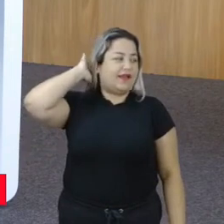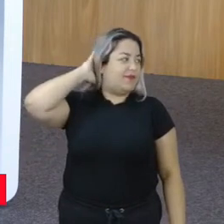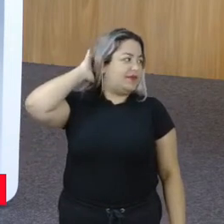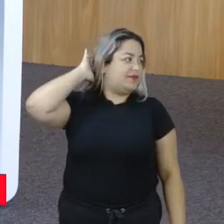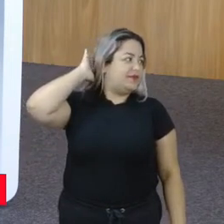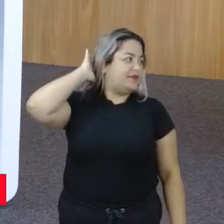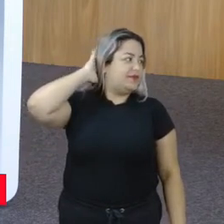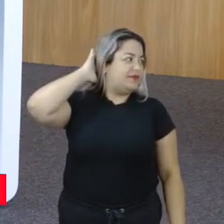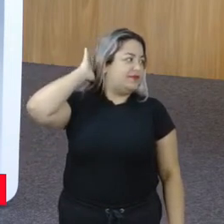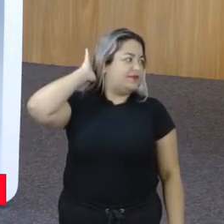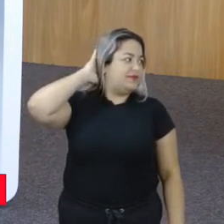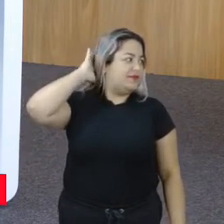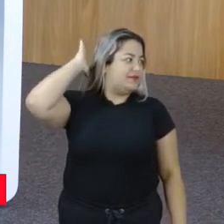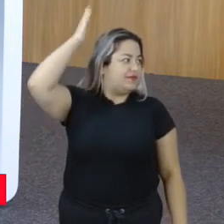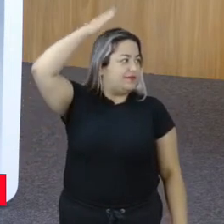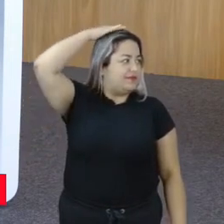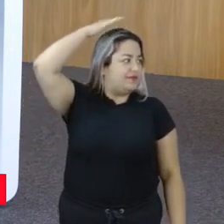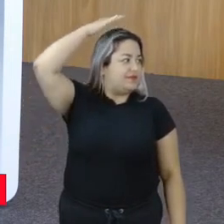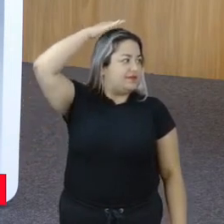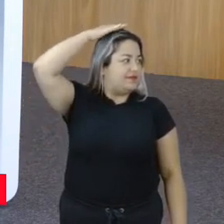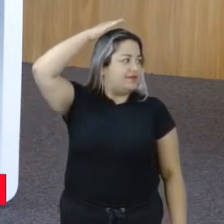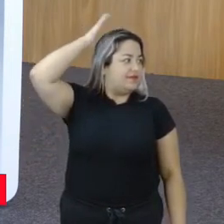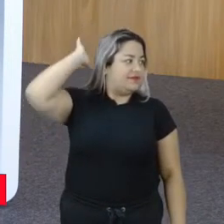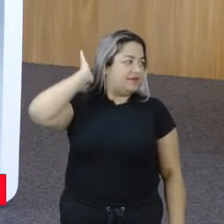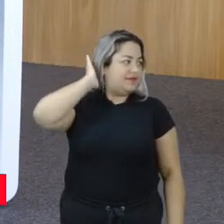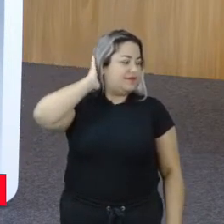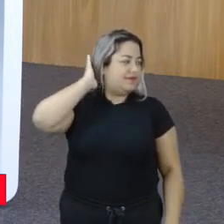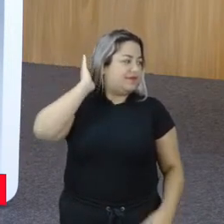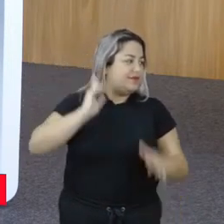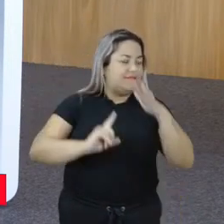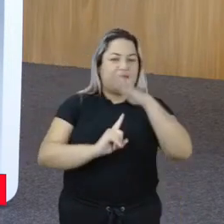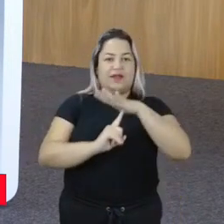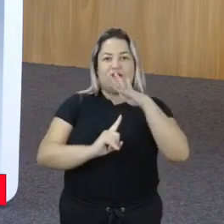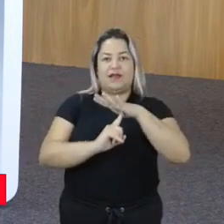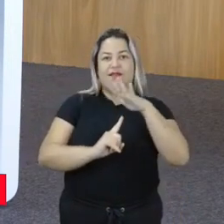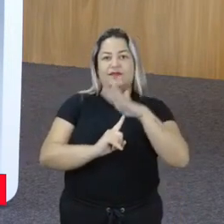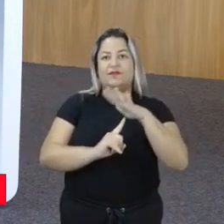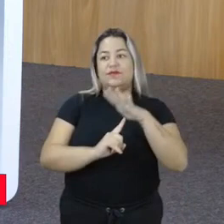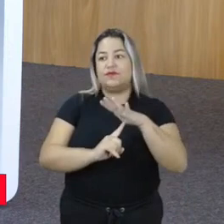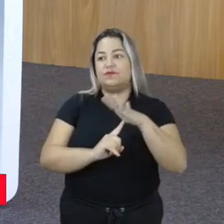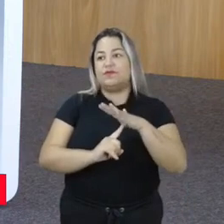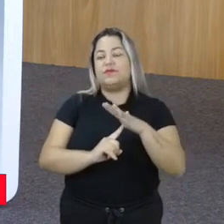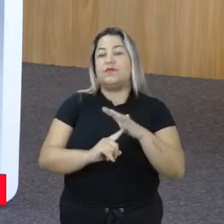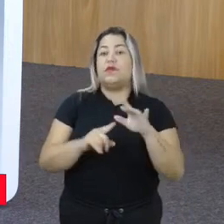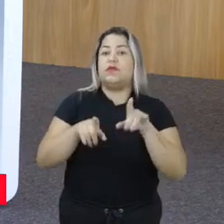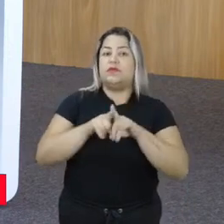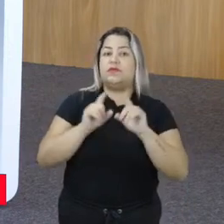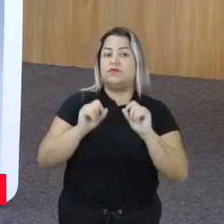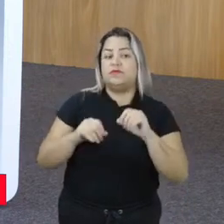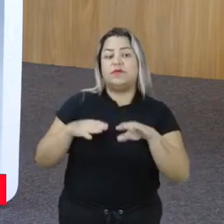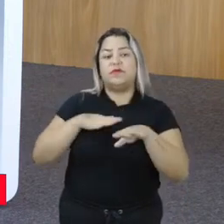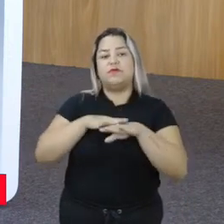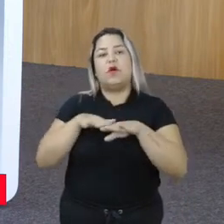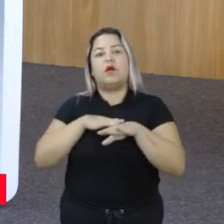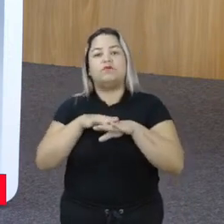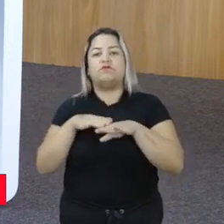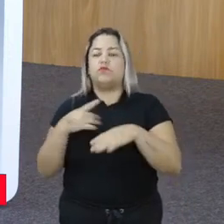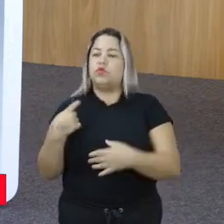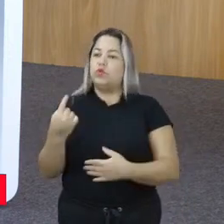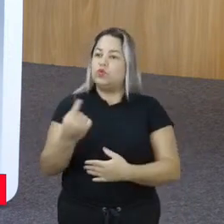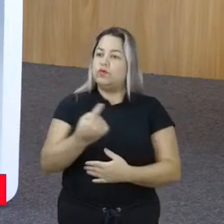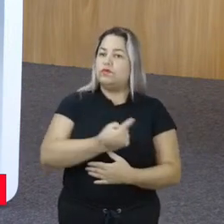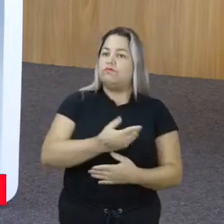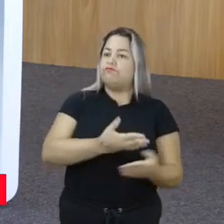PT Brasil. Bom dia, Amanda. Bom dia a todos os companheiros e companheiras que interagem conosco por